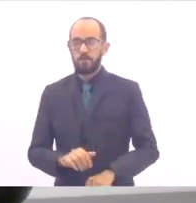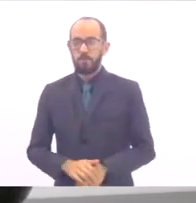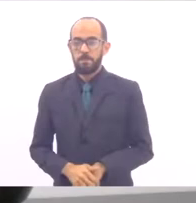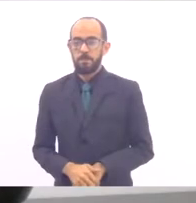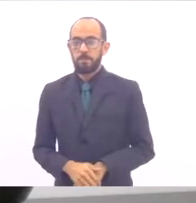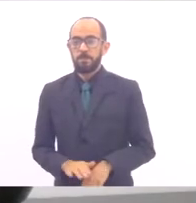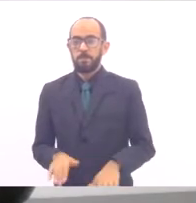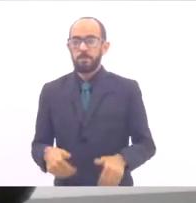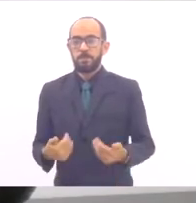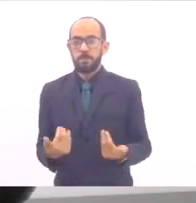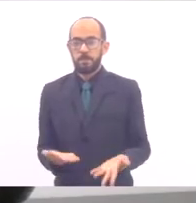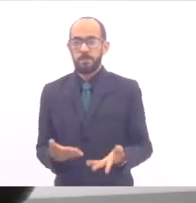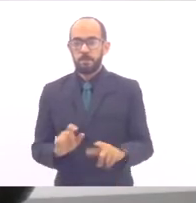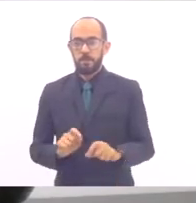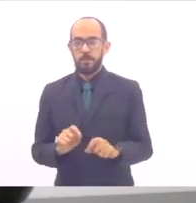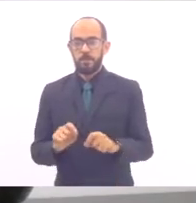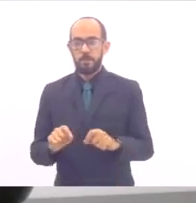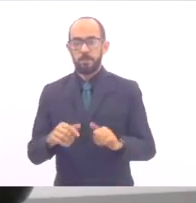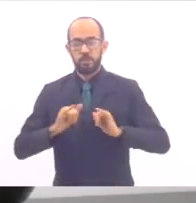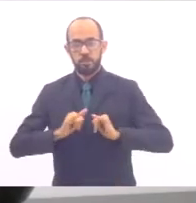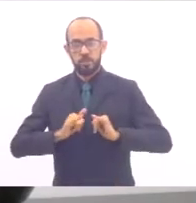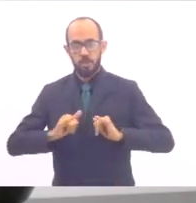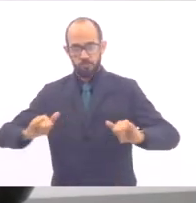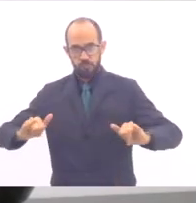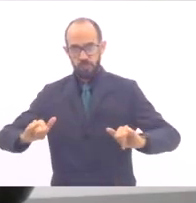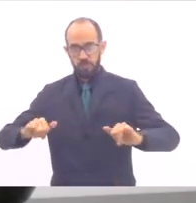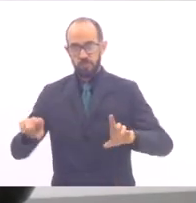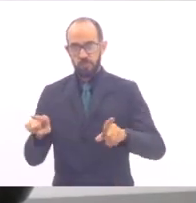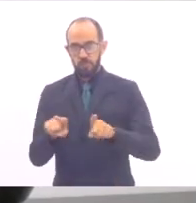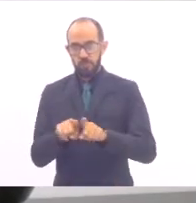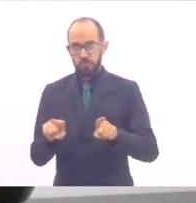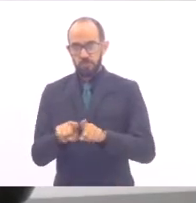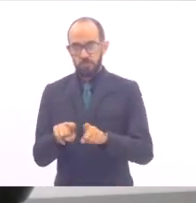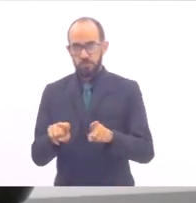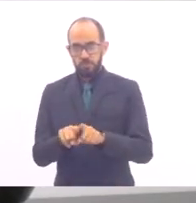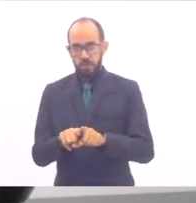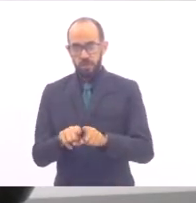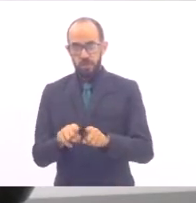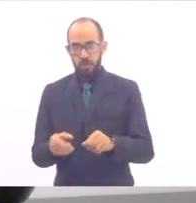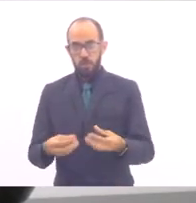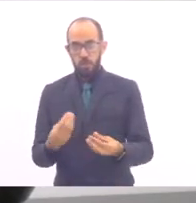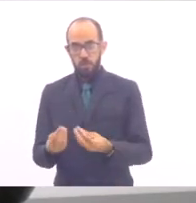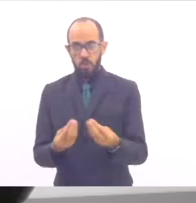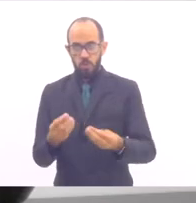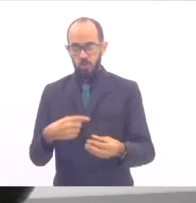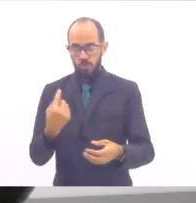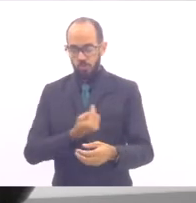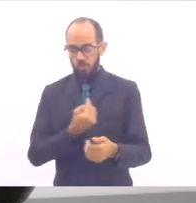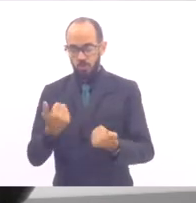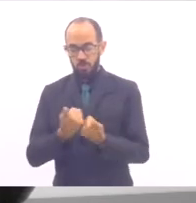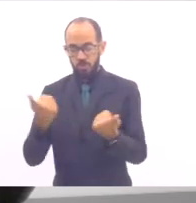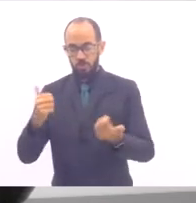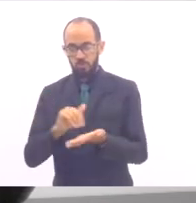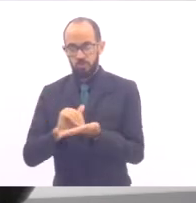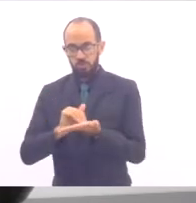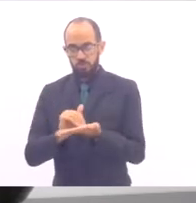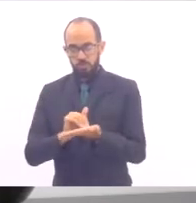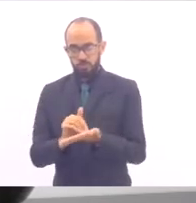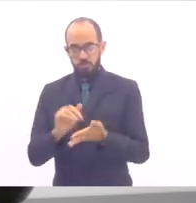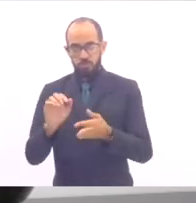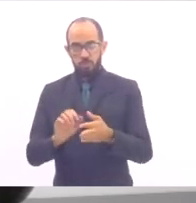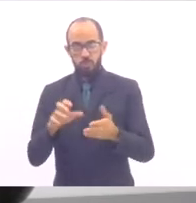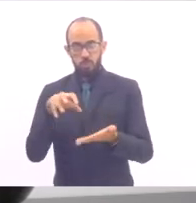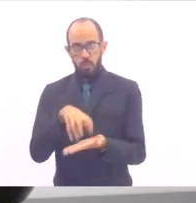E notificávamos, né, a forma que nós, da subsecretaria, como órgão do planejamento